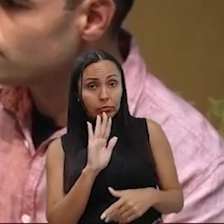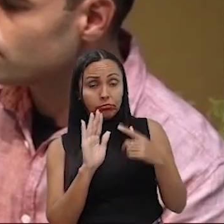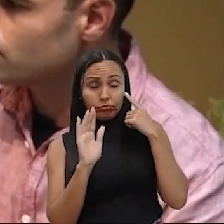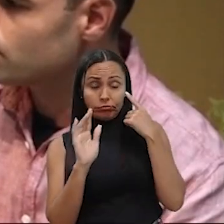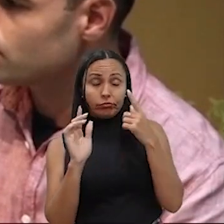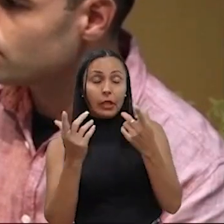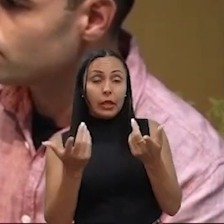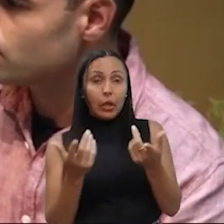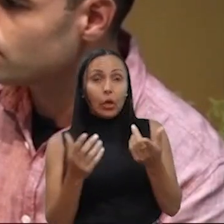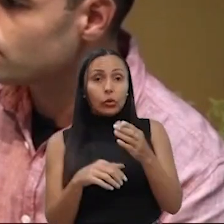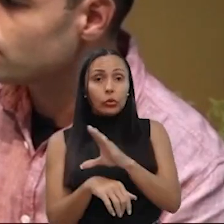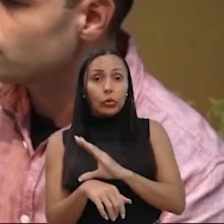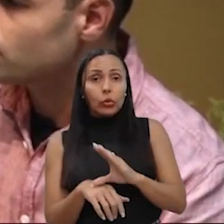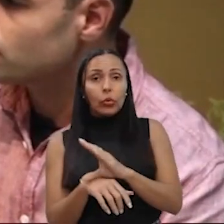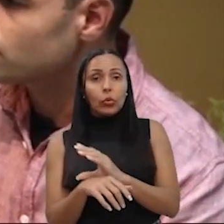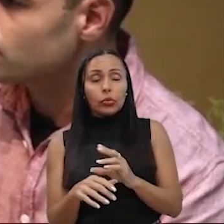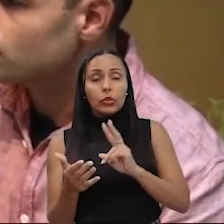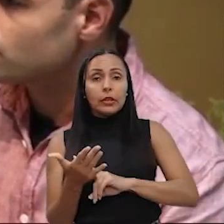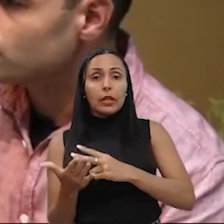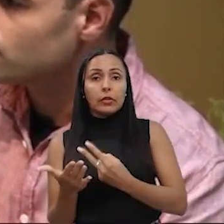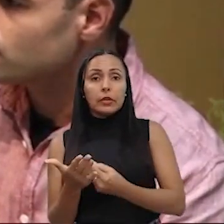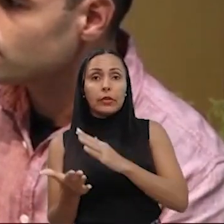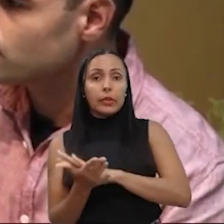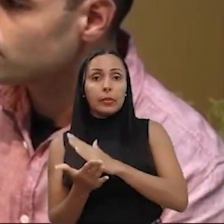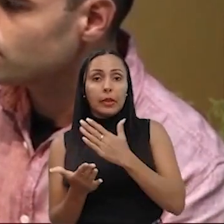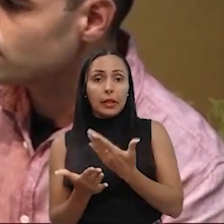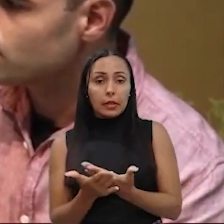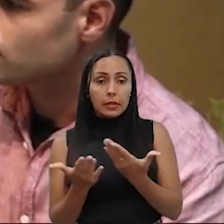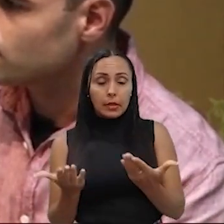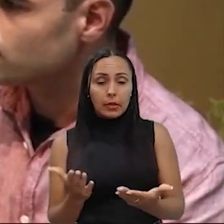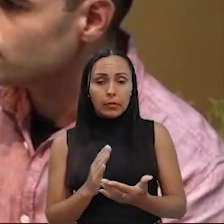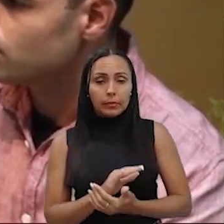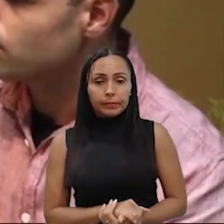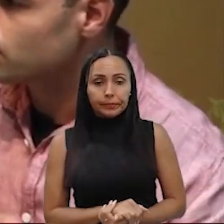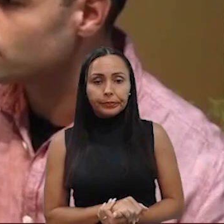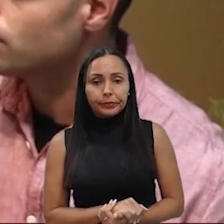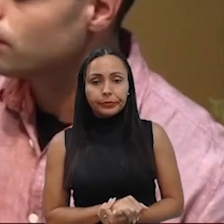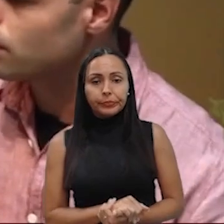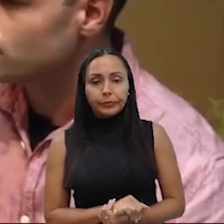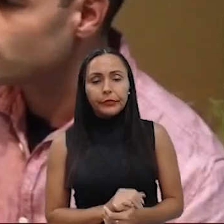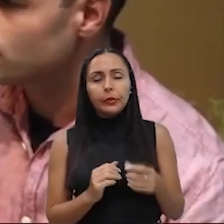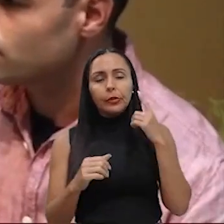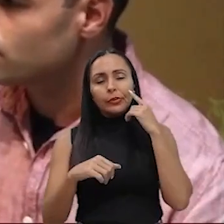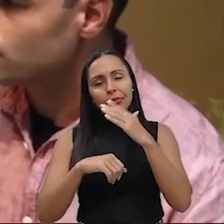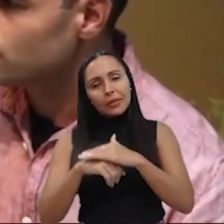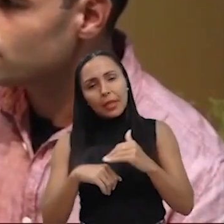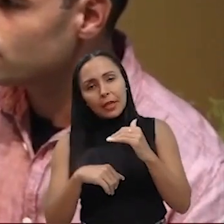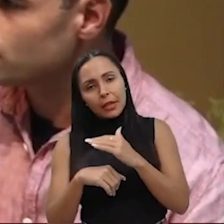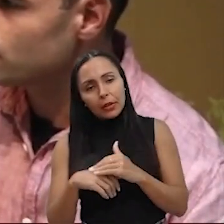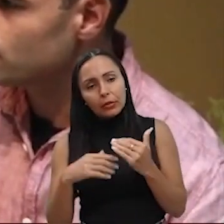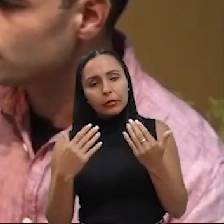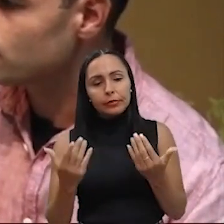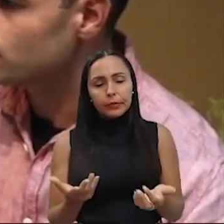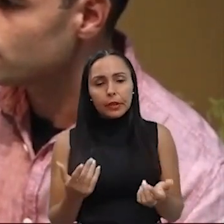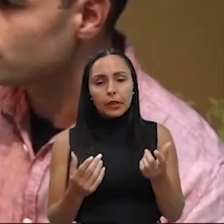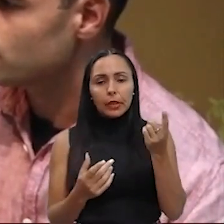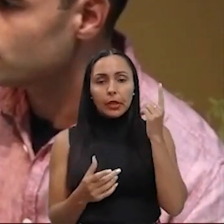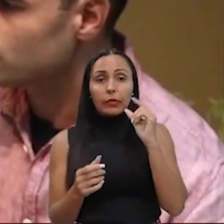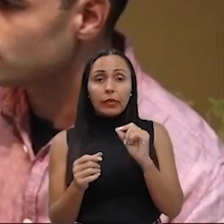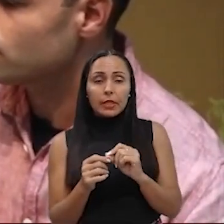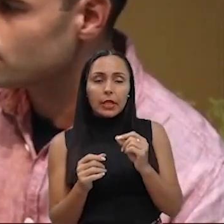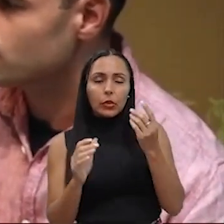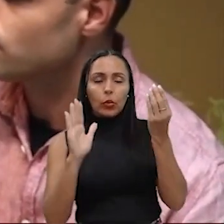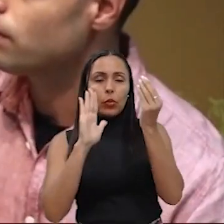de tradução e interpretação, e aí com tanto zelo, com tanta maestria, fazendo aí um conteúdo